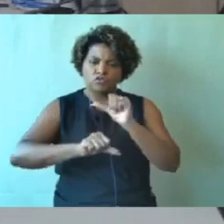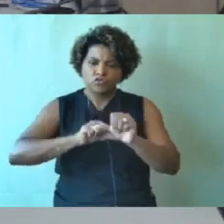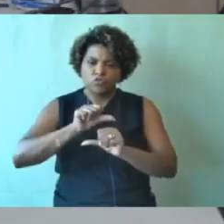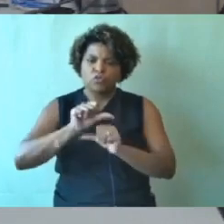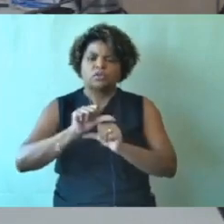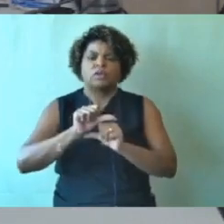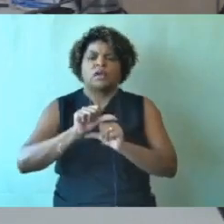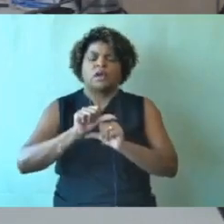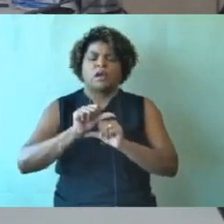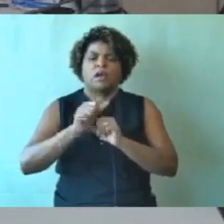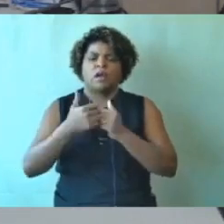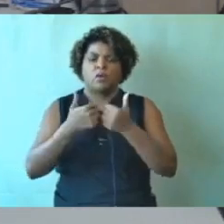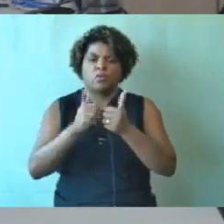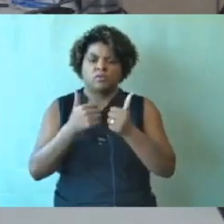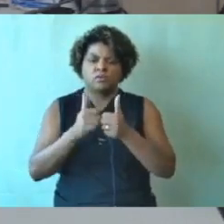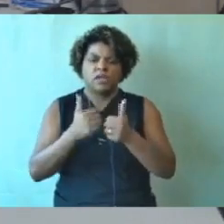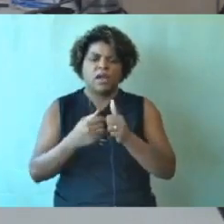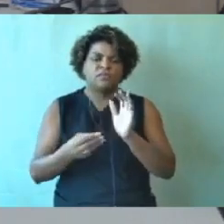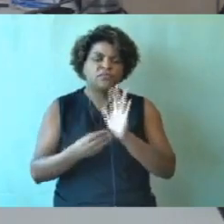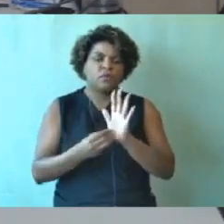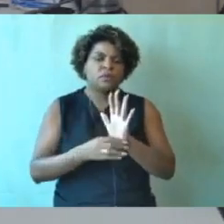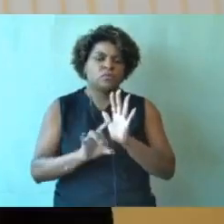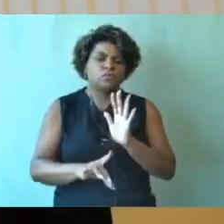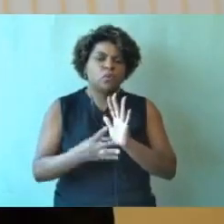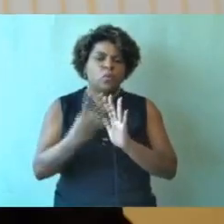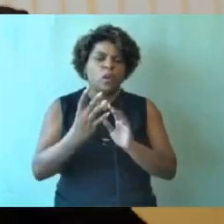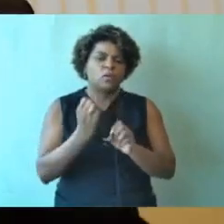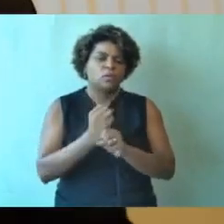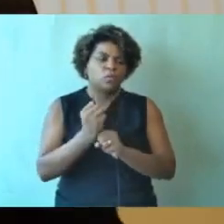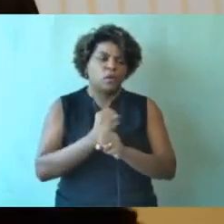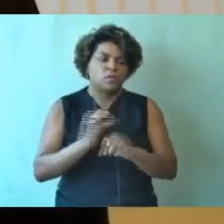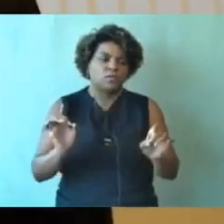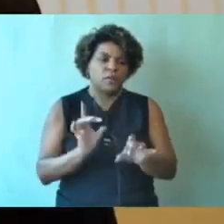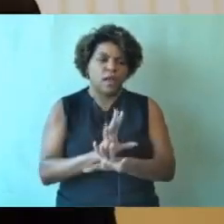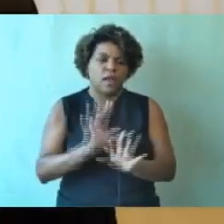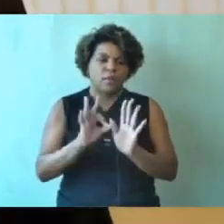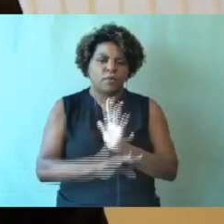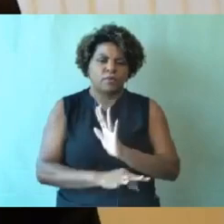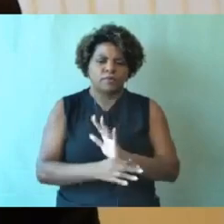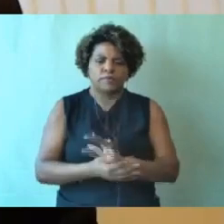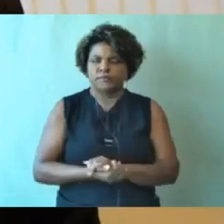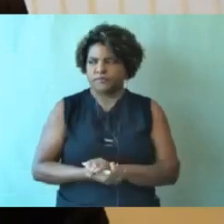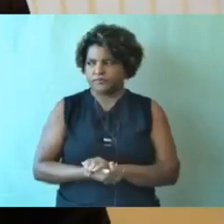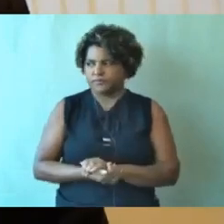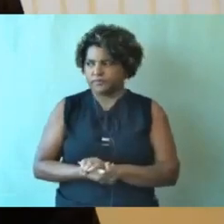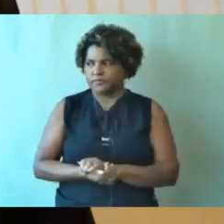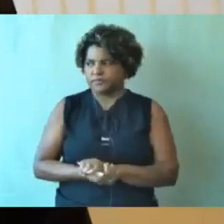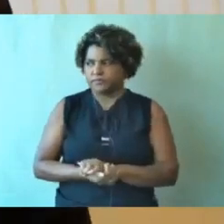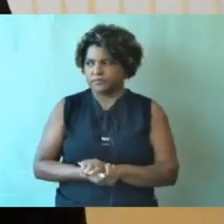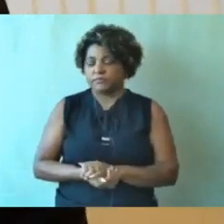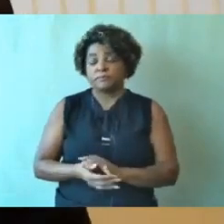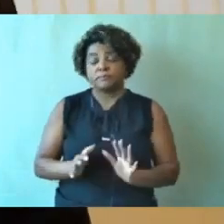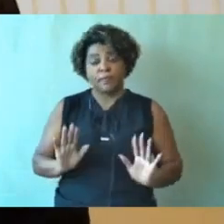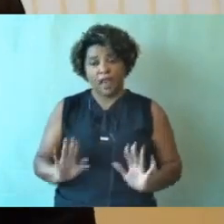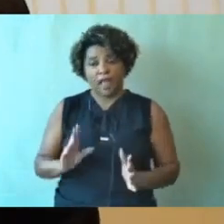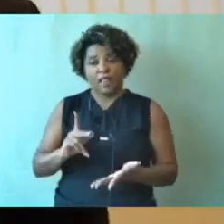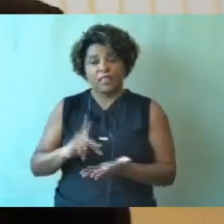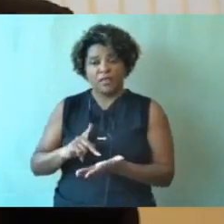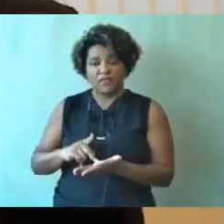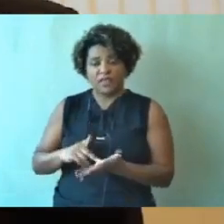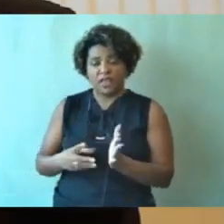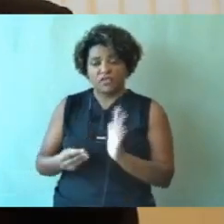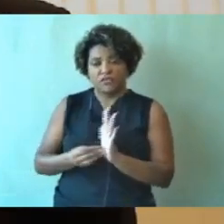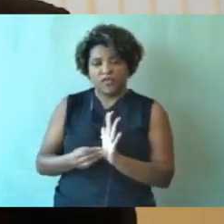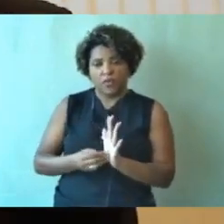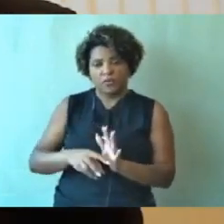investimentos agora, e só faltam 4 anos para acabar o contrato? Faltam 5 anos. Esses ônibus, eles são depreciados